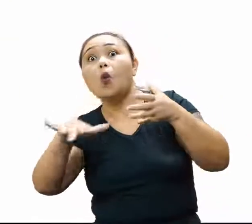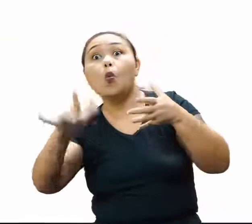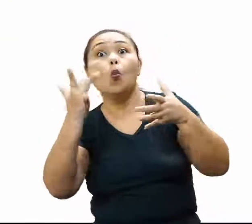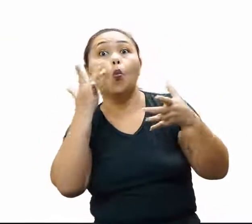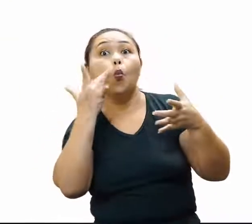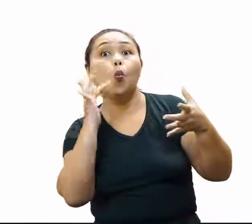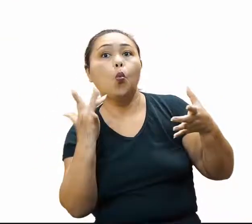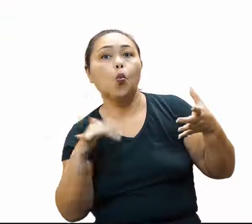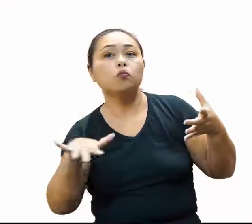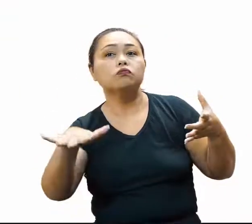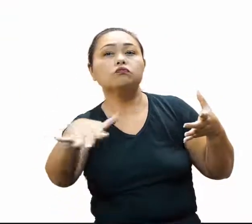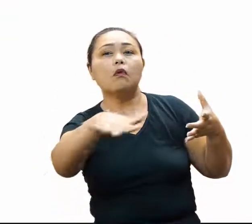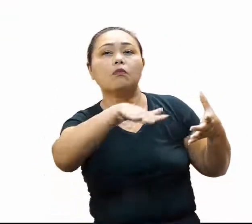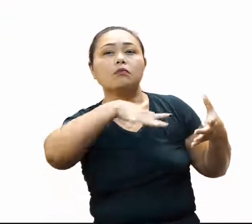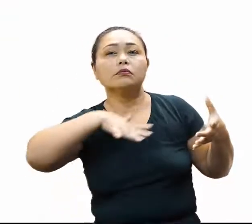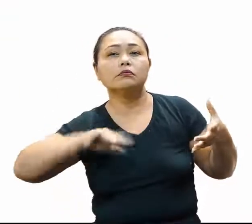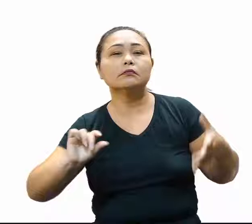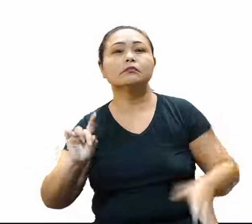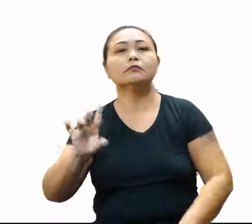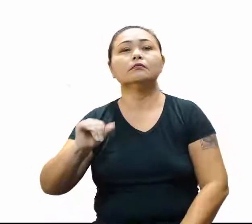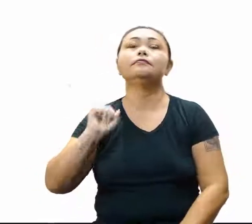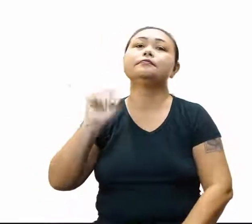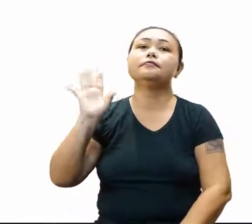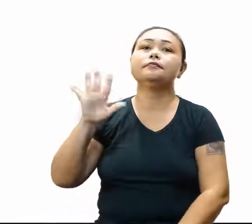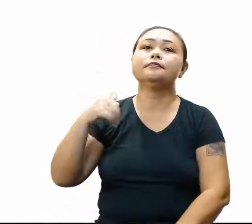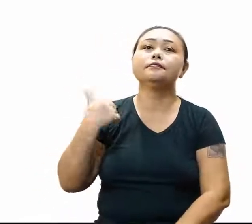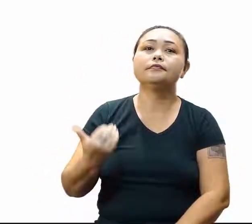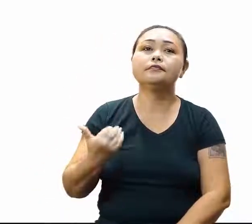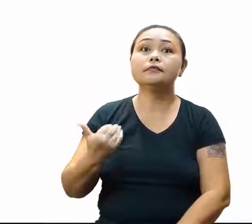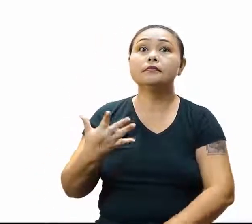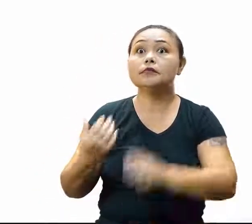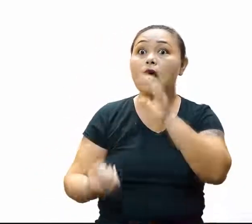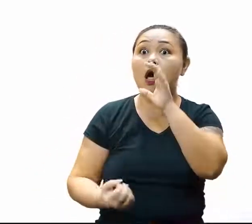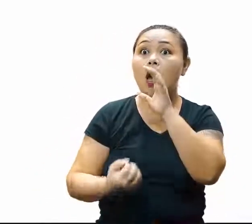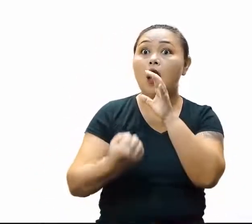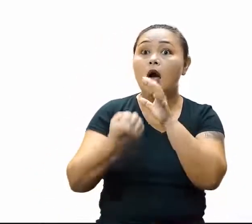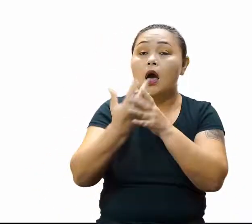certo? Olha lá. A